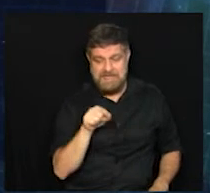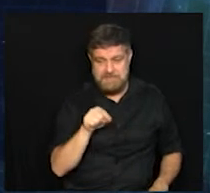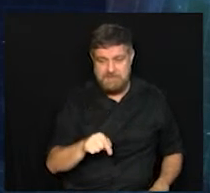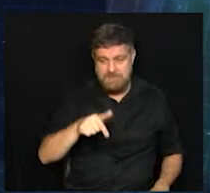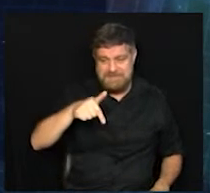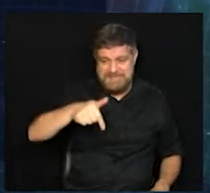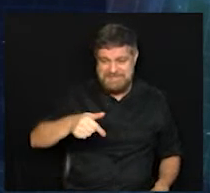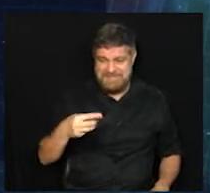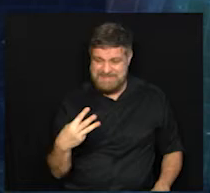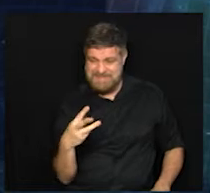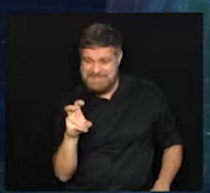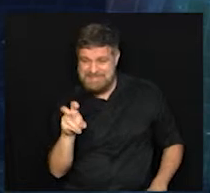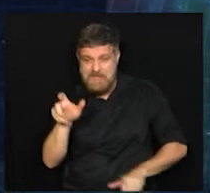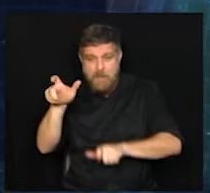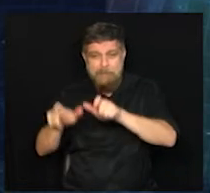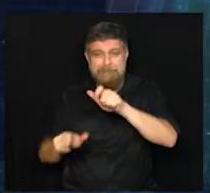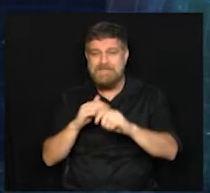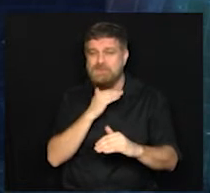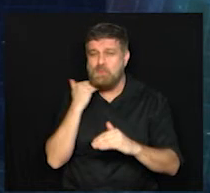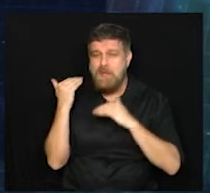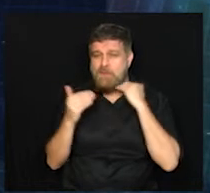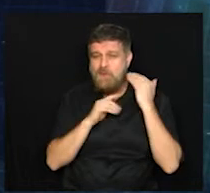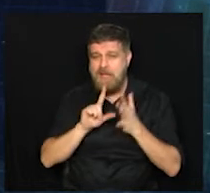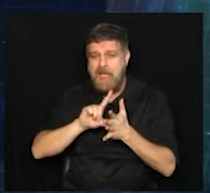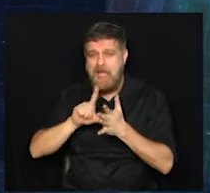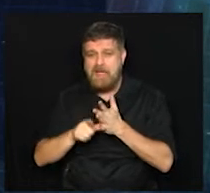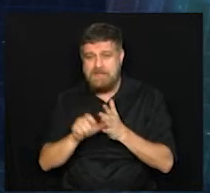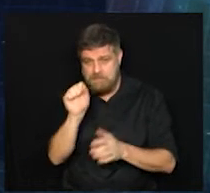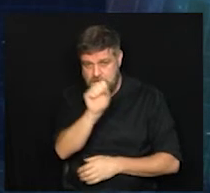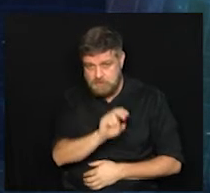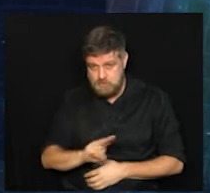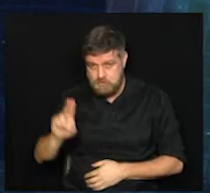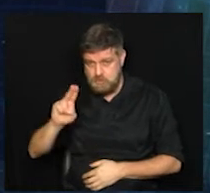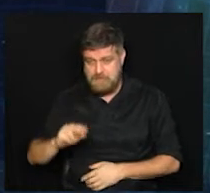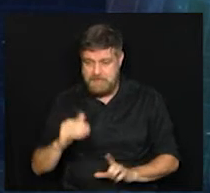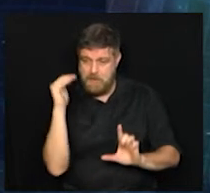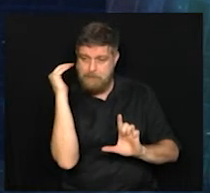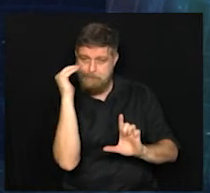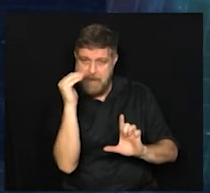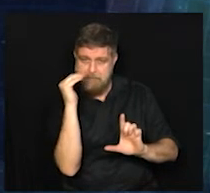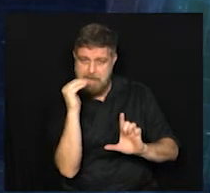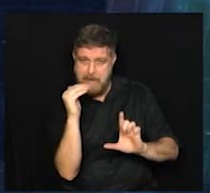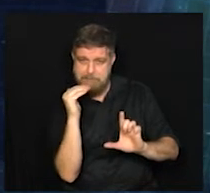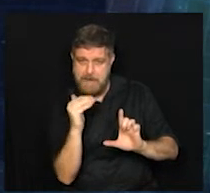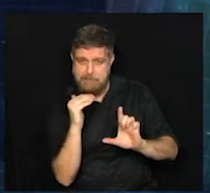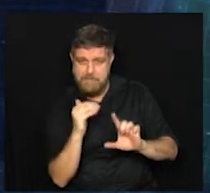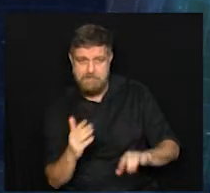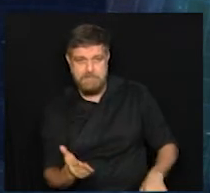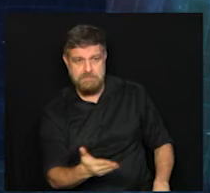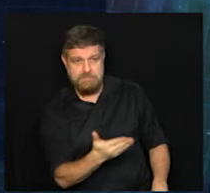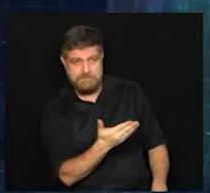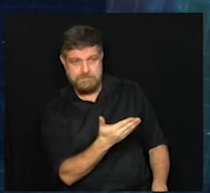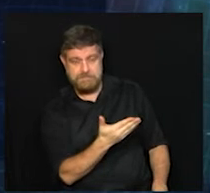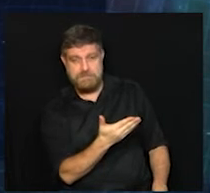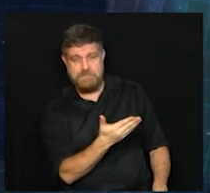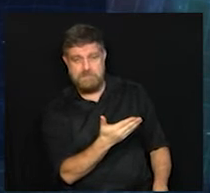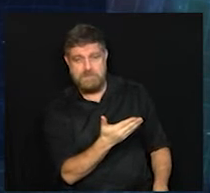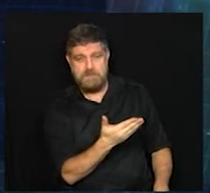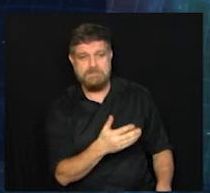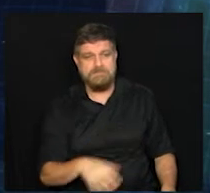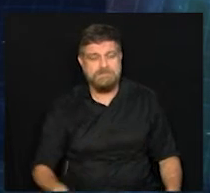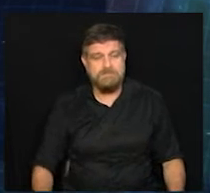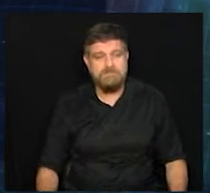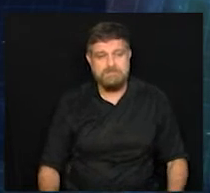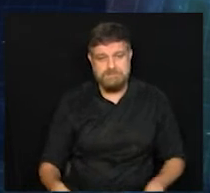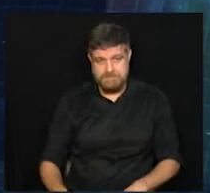3.735 óbitos. Na sequência, Sumaré, com 857, Americana, 691, Santa